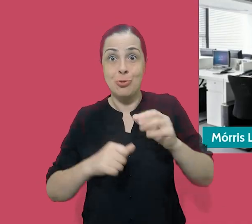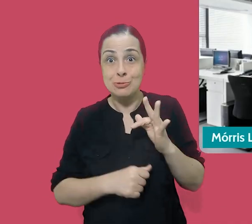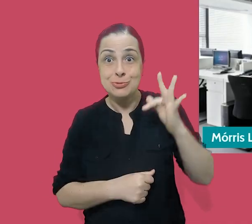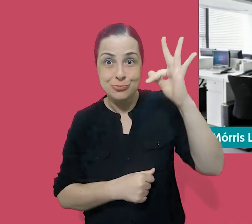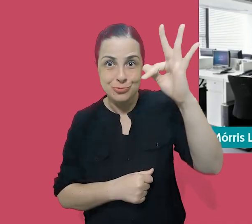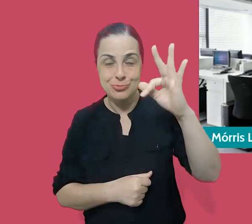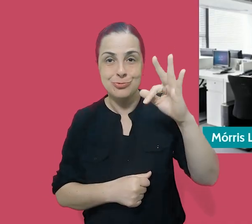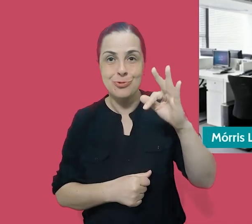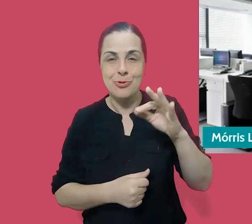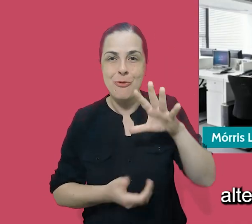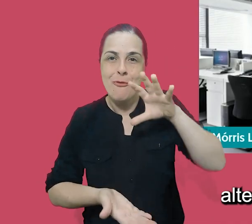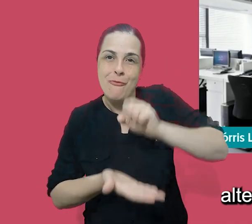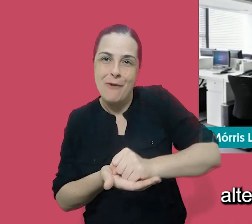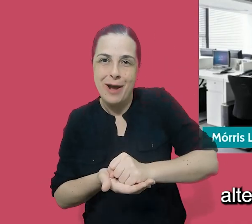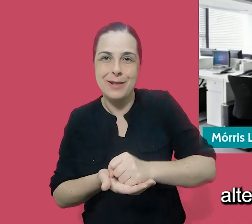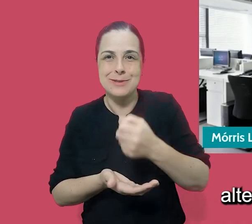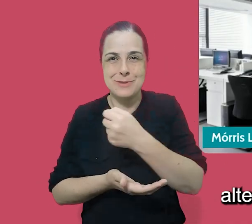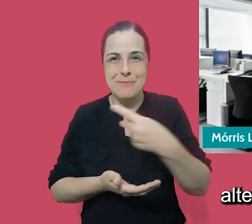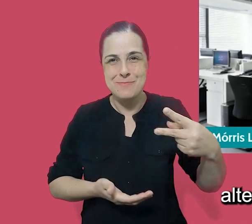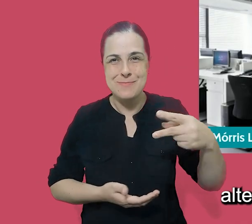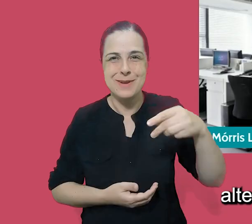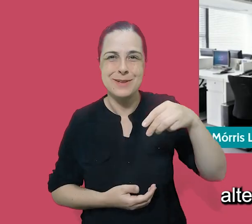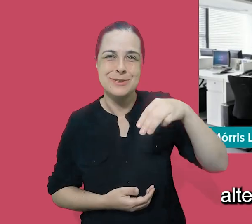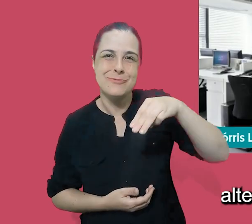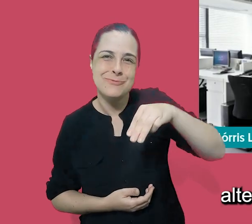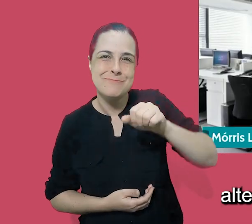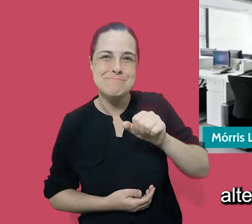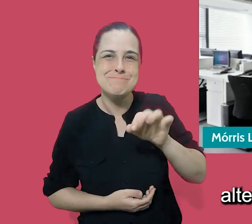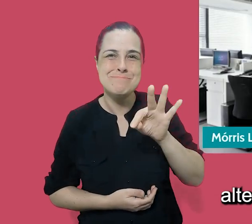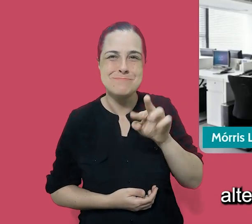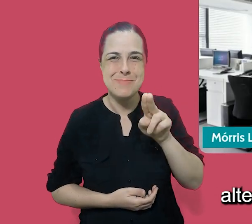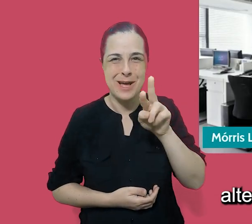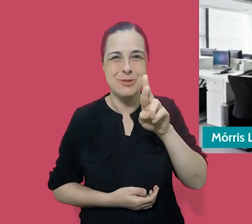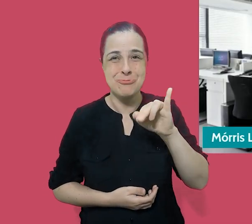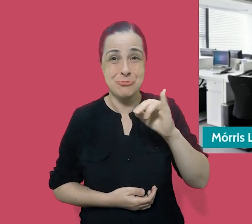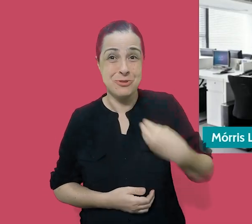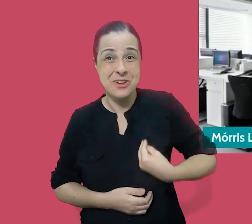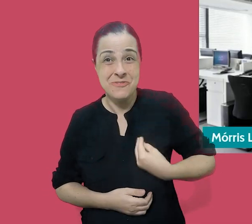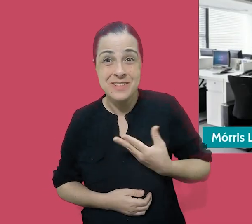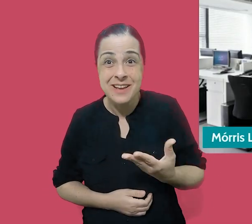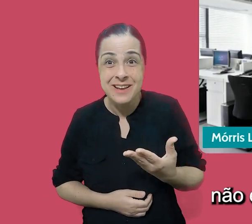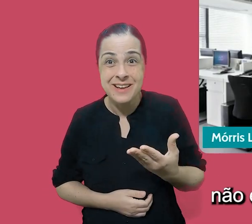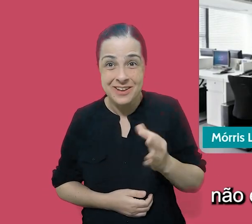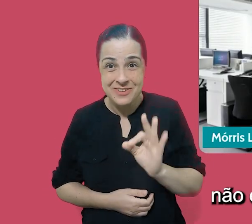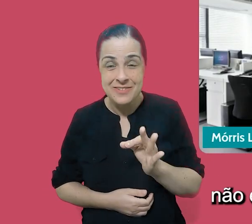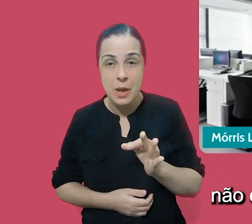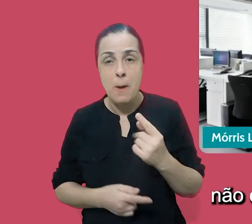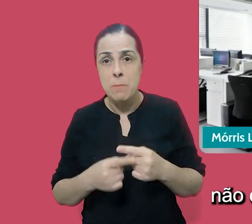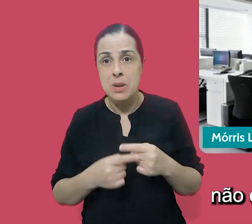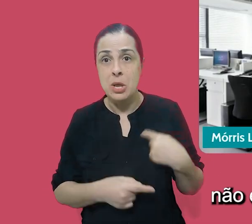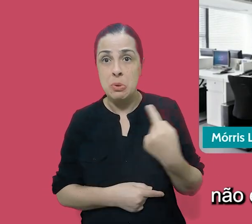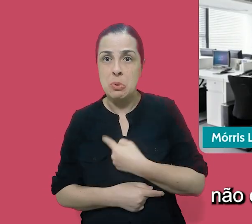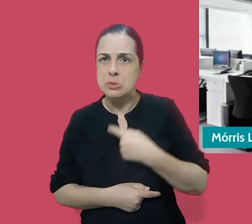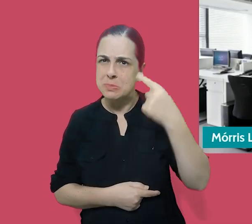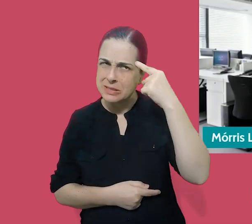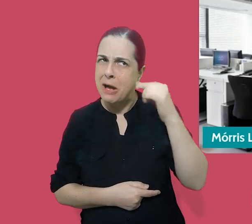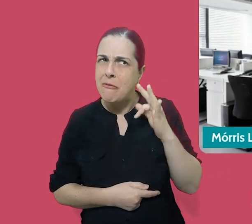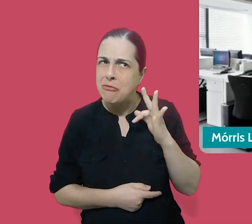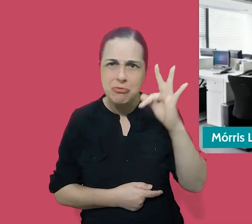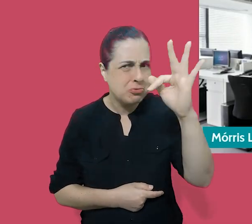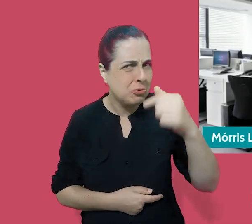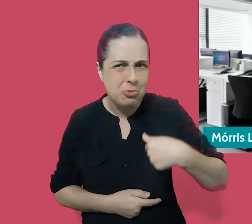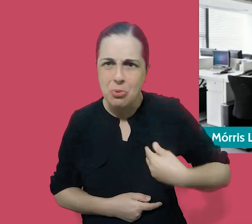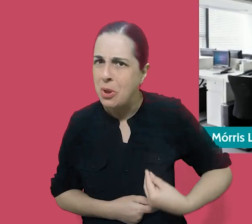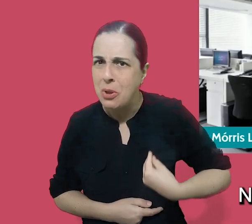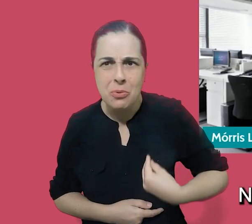Isso aí. Exatamente, porque a alternativa não é muito boa, né? Não é, exato. Não estar na plataforma do Maturi não é o